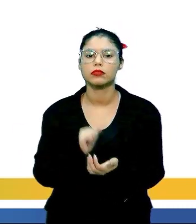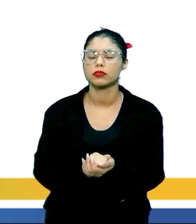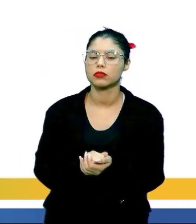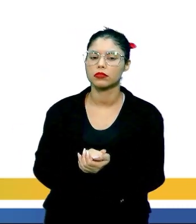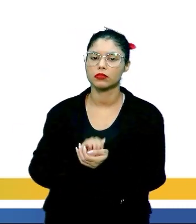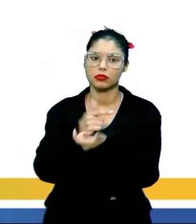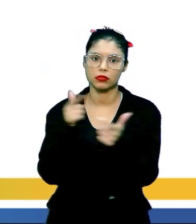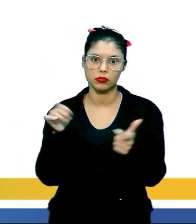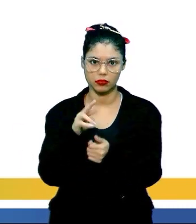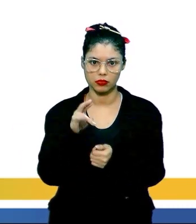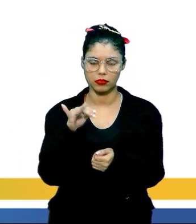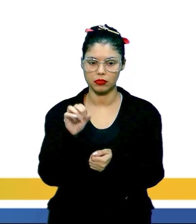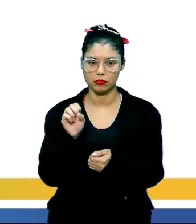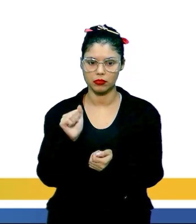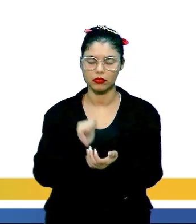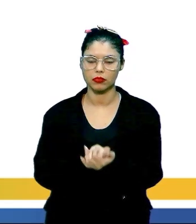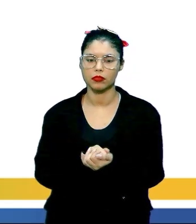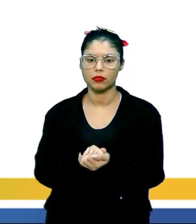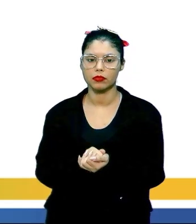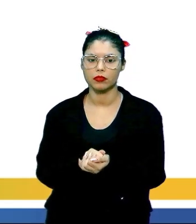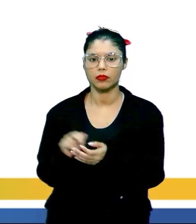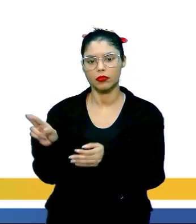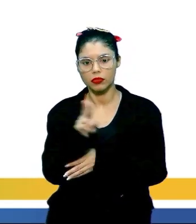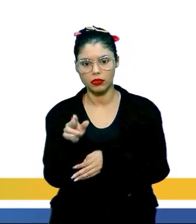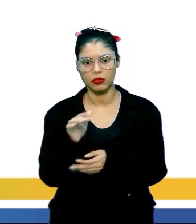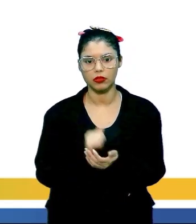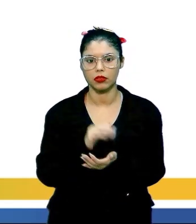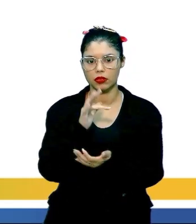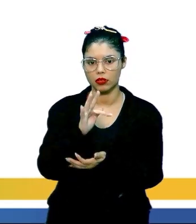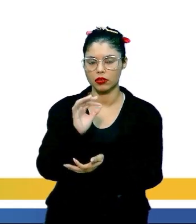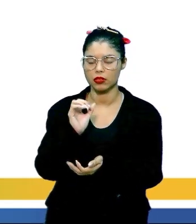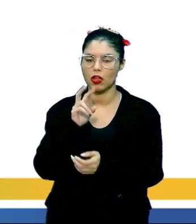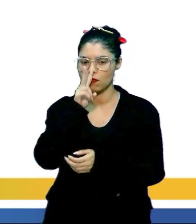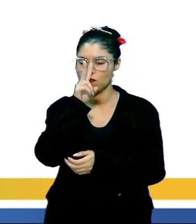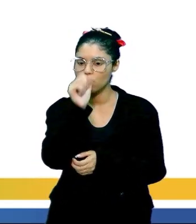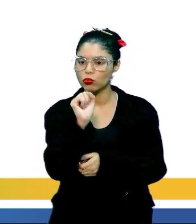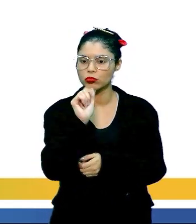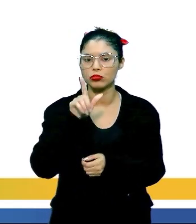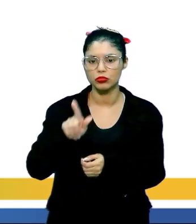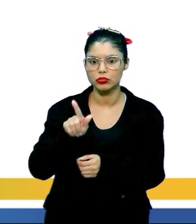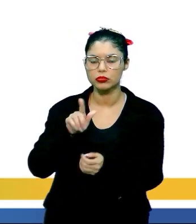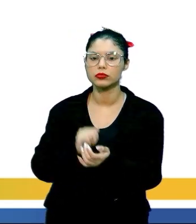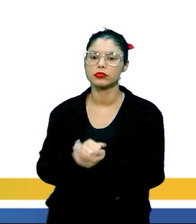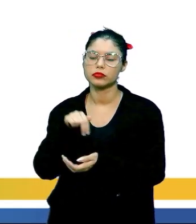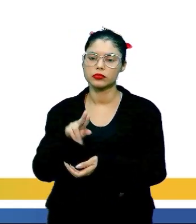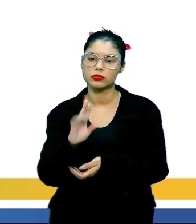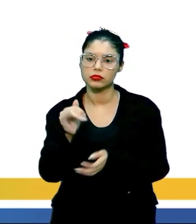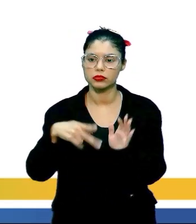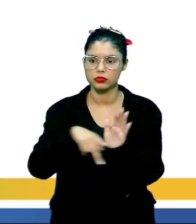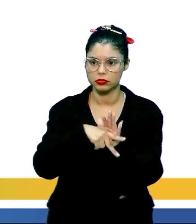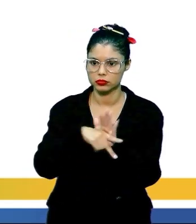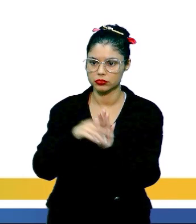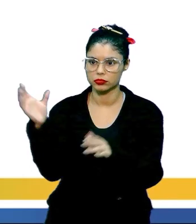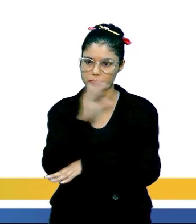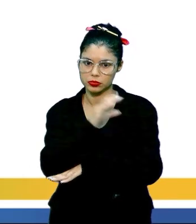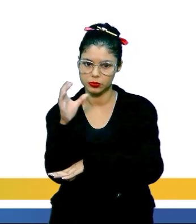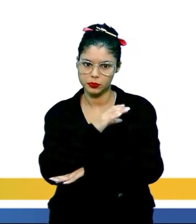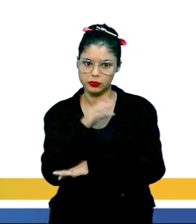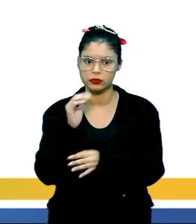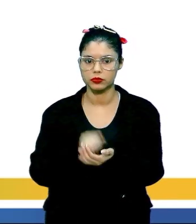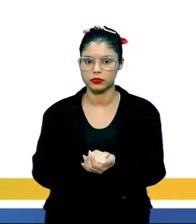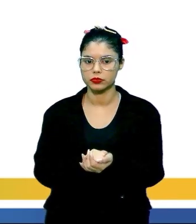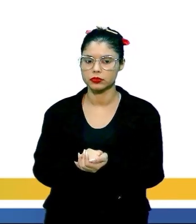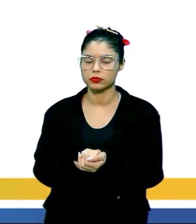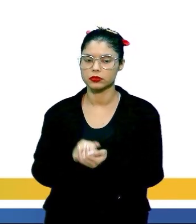lidar com situações extremas. A chamada força G é uma unidade de medida correspondente à